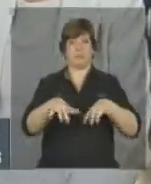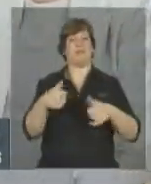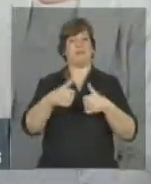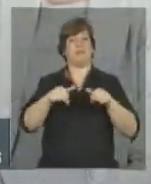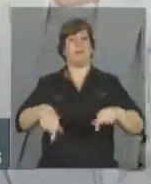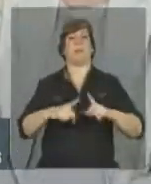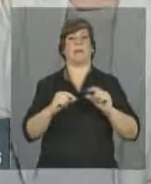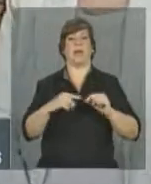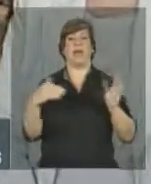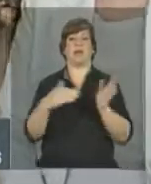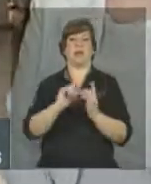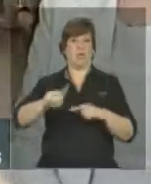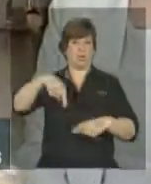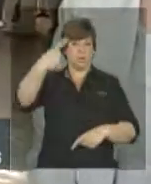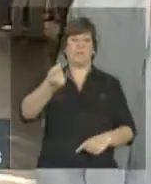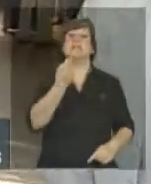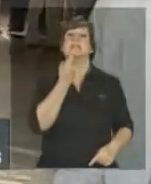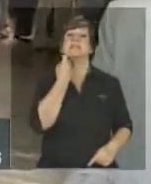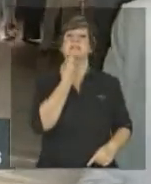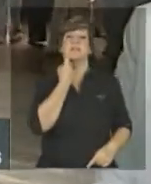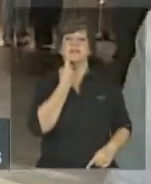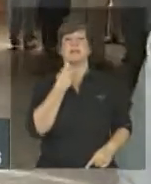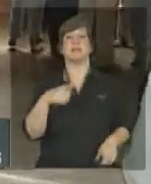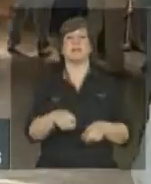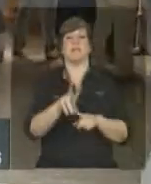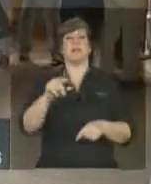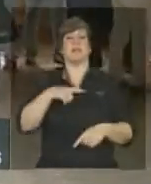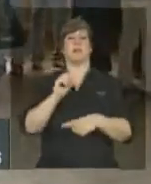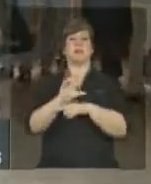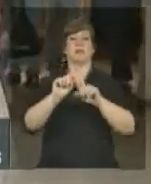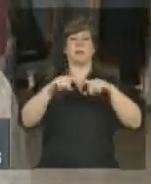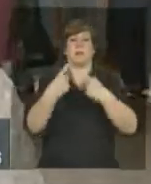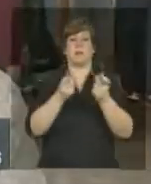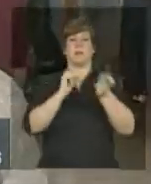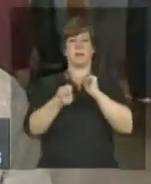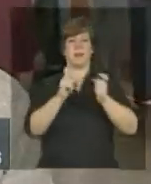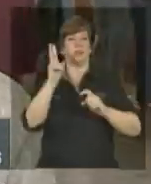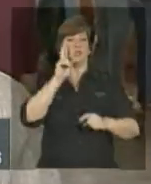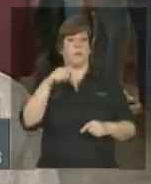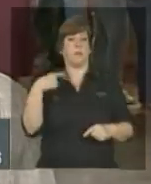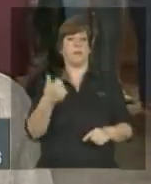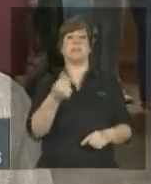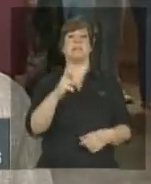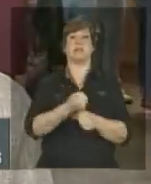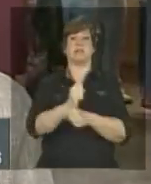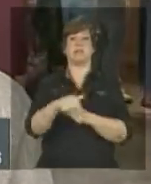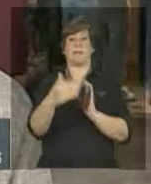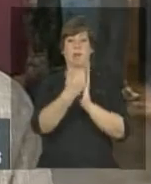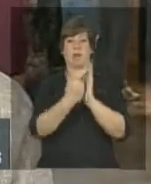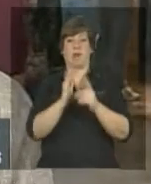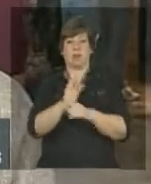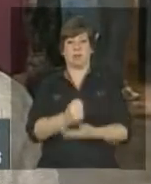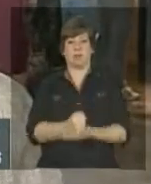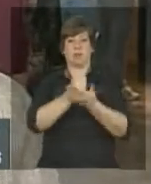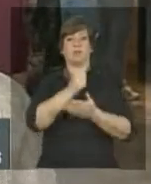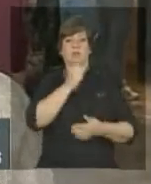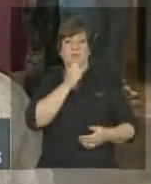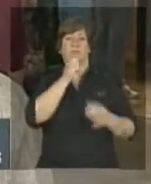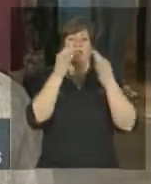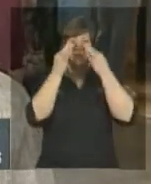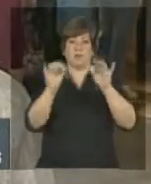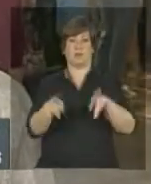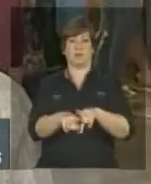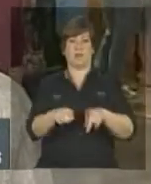aqui em Brasília até a próxima sexta-feira e haverá painéis e debates sobre os 15 anos do programa de proteção às testemunhas